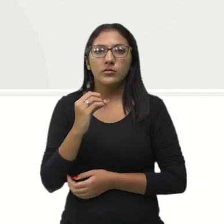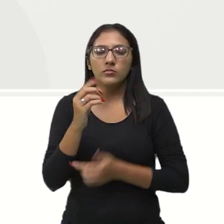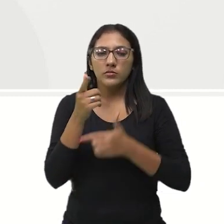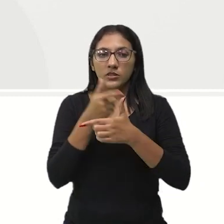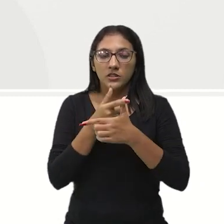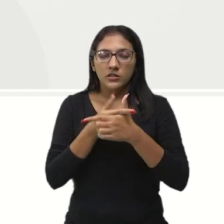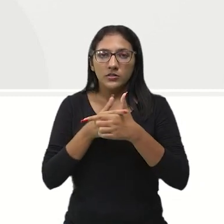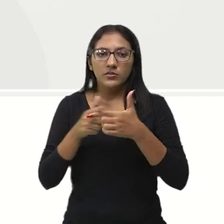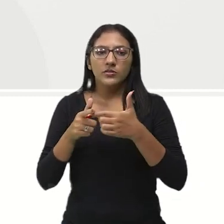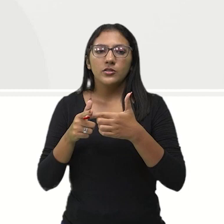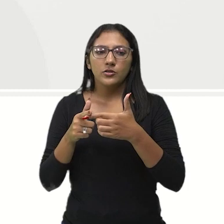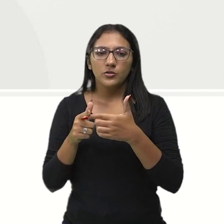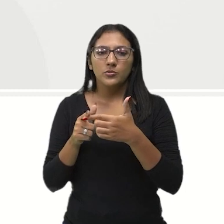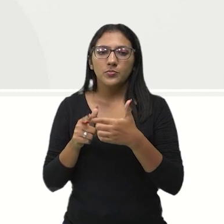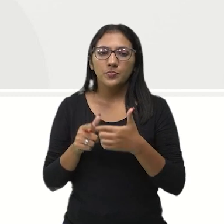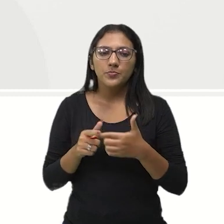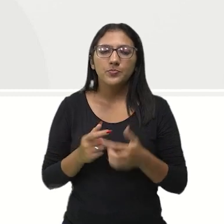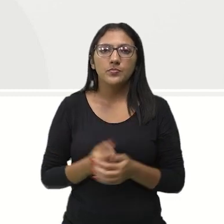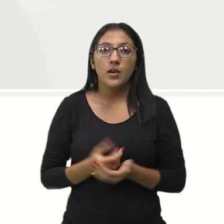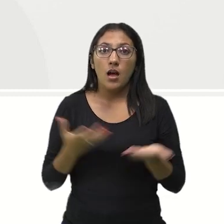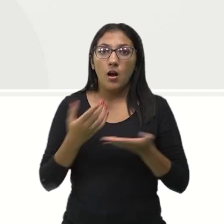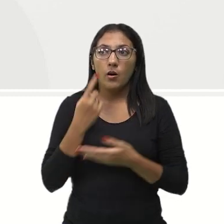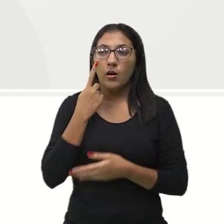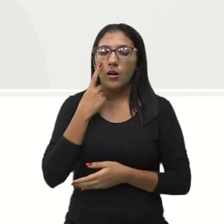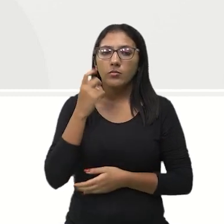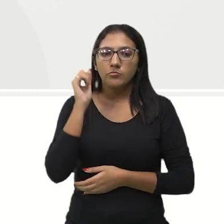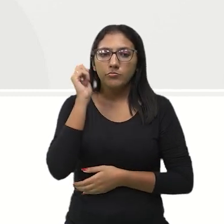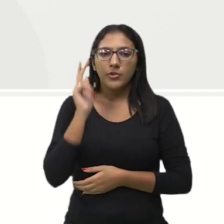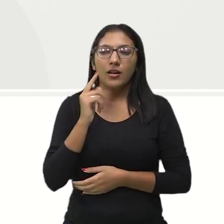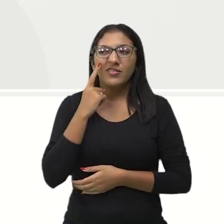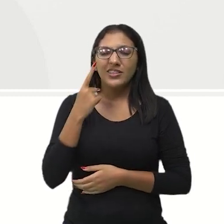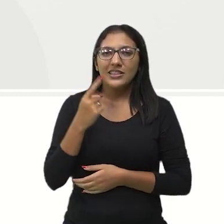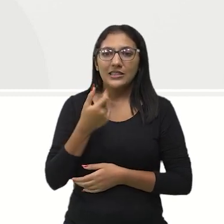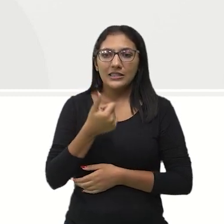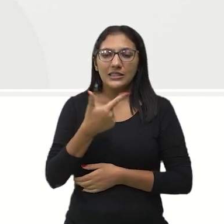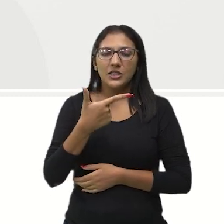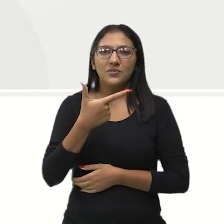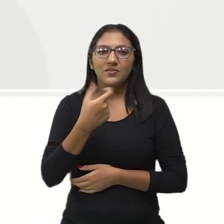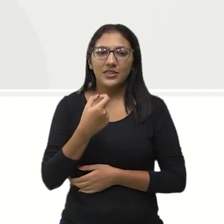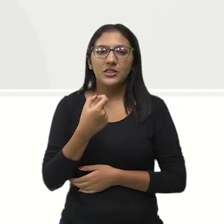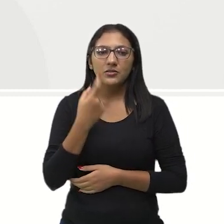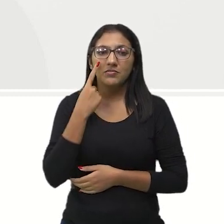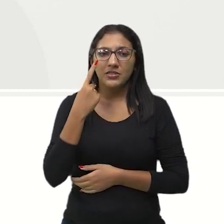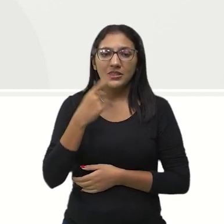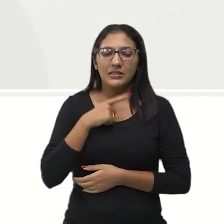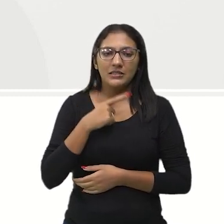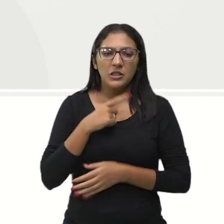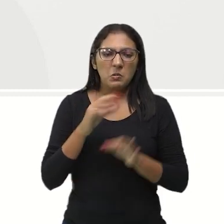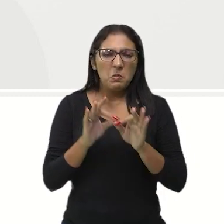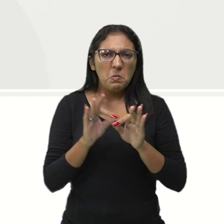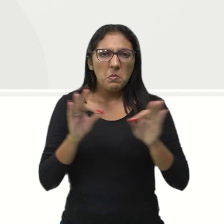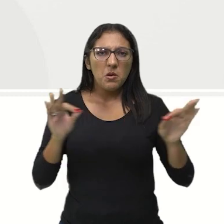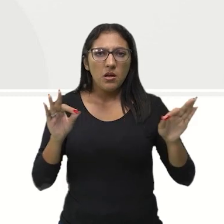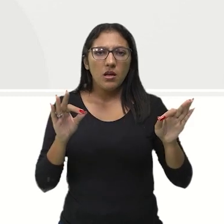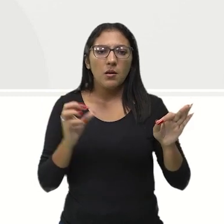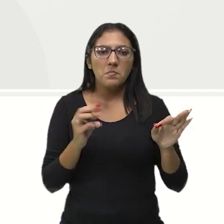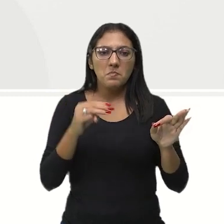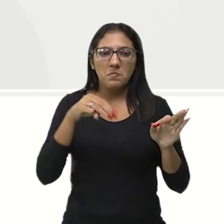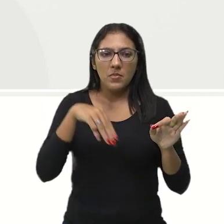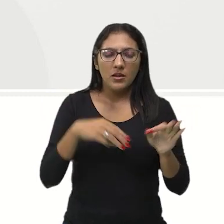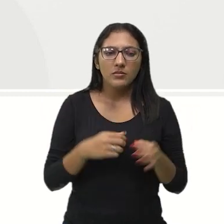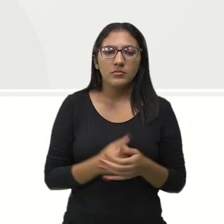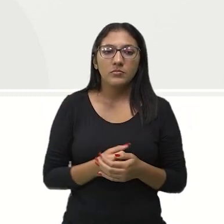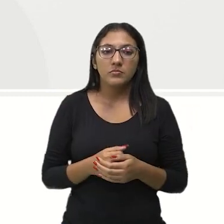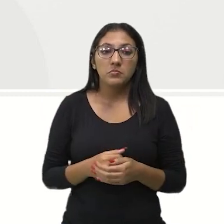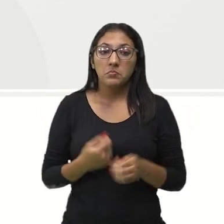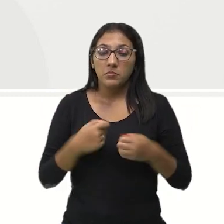ó, deu 120 centímetros. Como nós temos a distância em metro, pessoal, isso aqui precisa que esteja também em metro. E